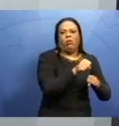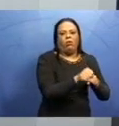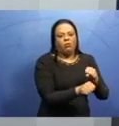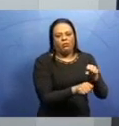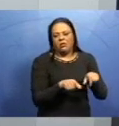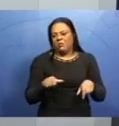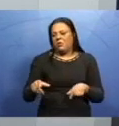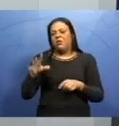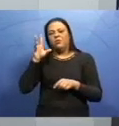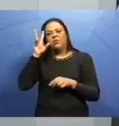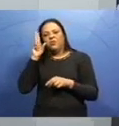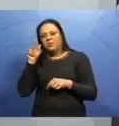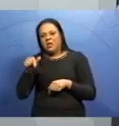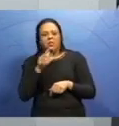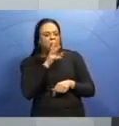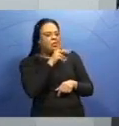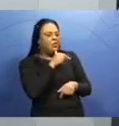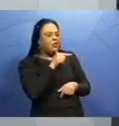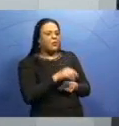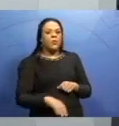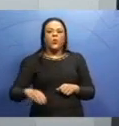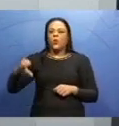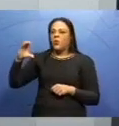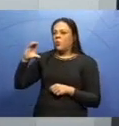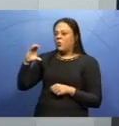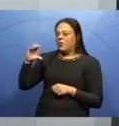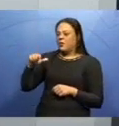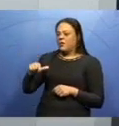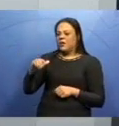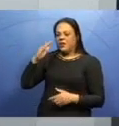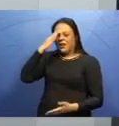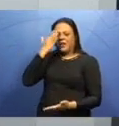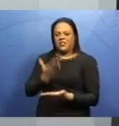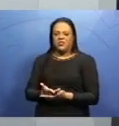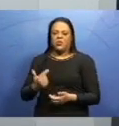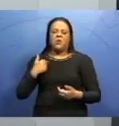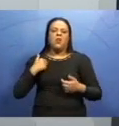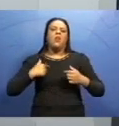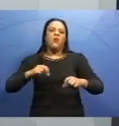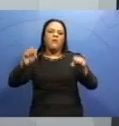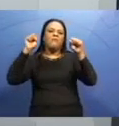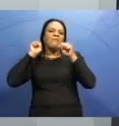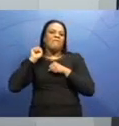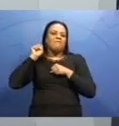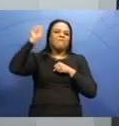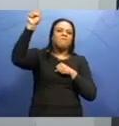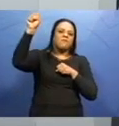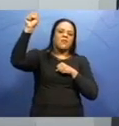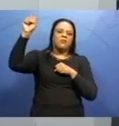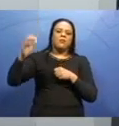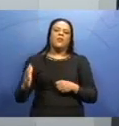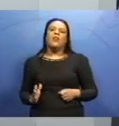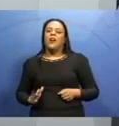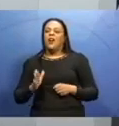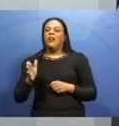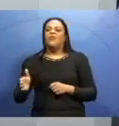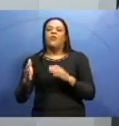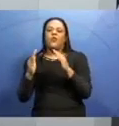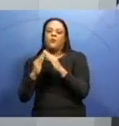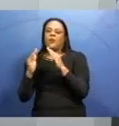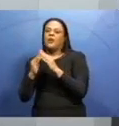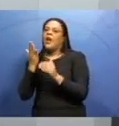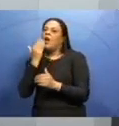dormia. Ou a C. Acreditou que já era campeã, então foi até sua casa para